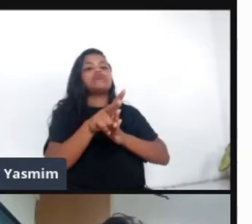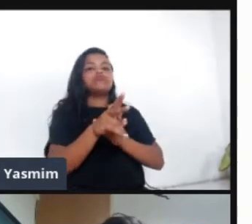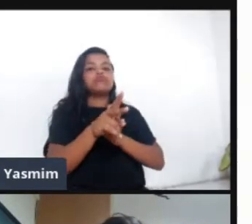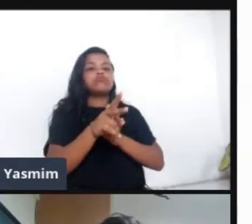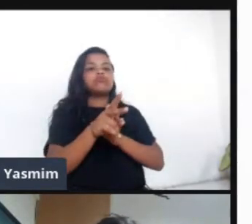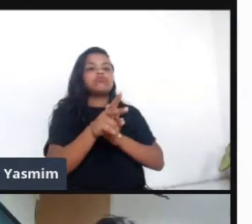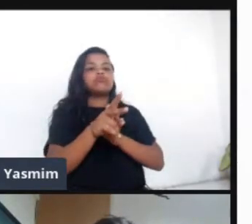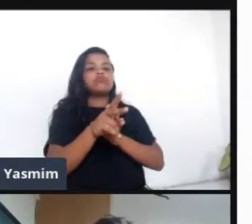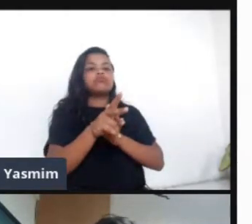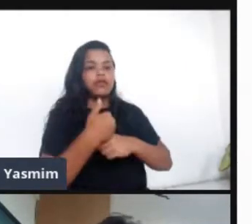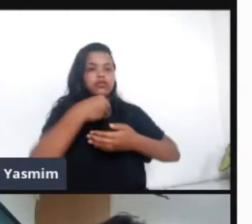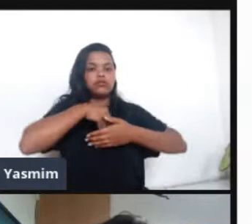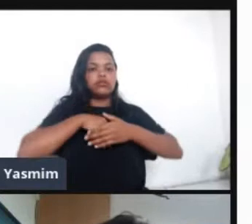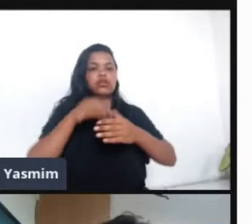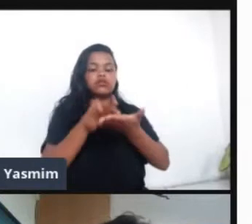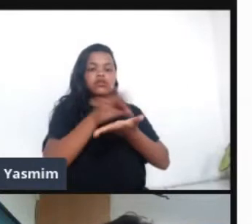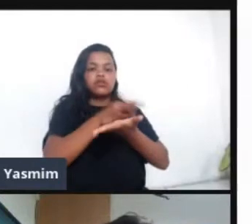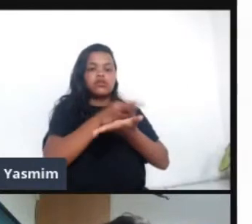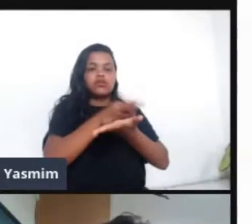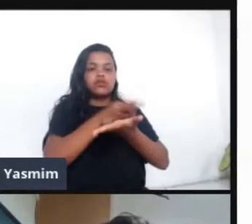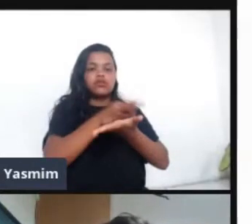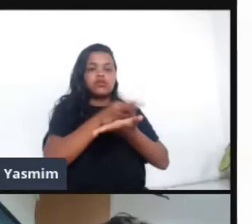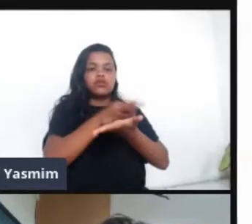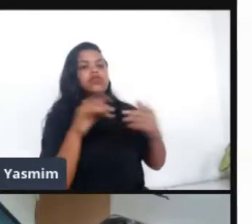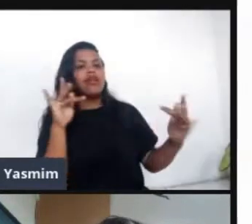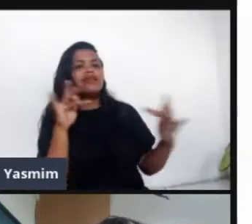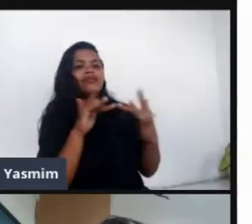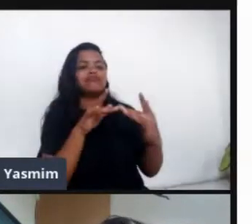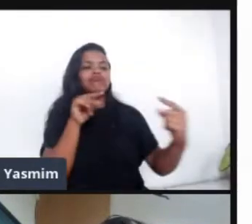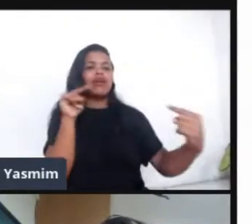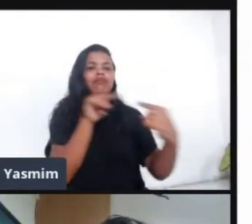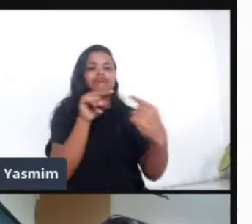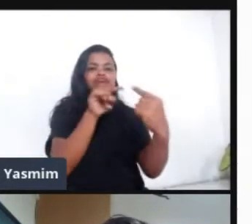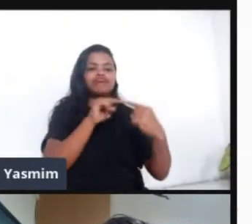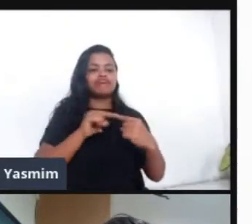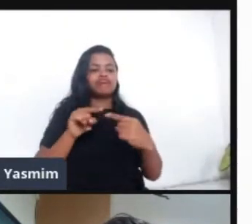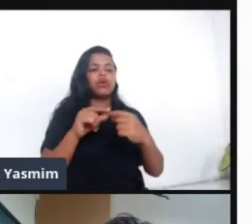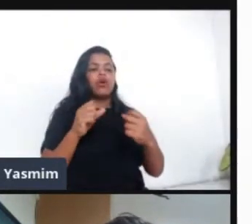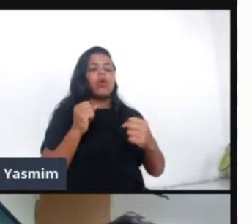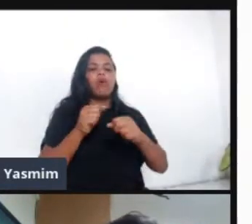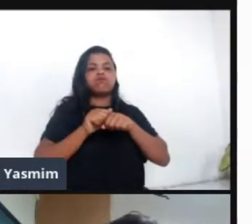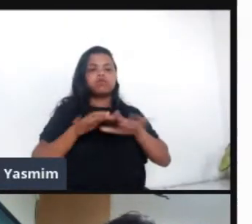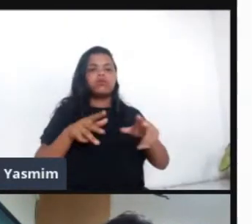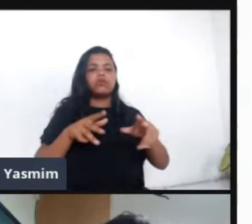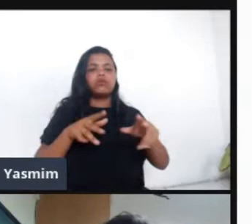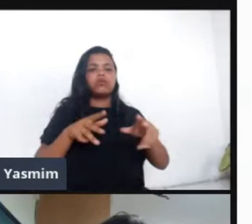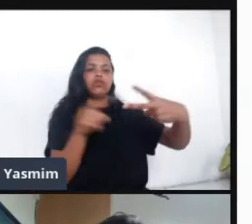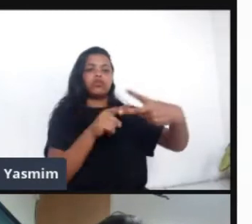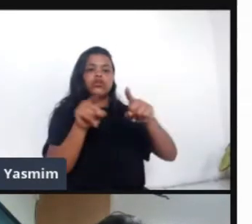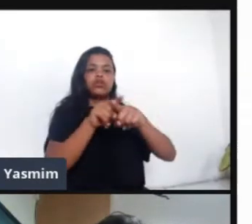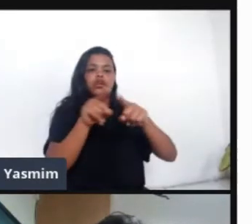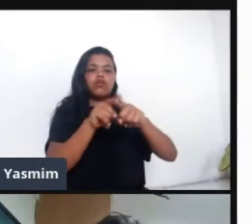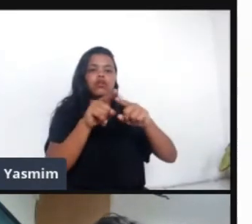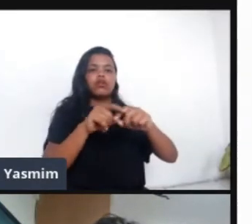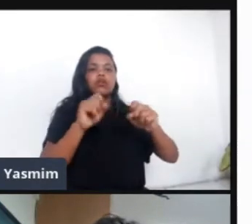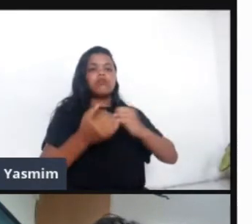essa ligação e essa entrada na célula para que ela se replique, e as que impeçam essa replicação. Eu não vou me aprofundar muito